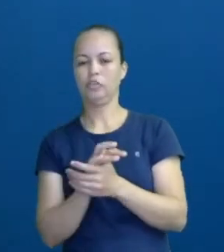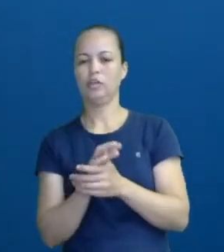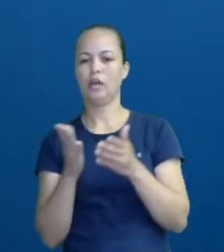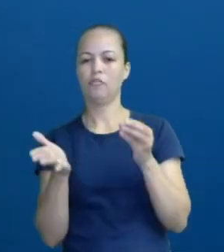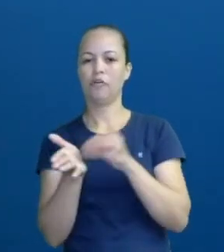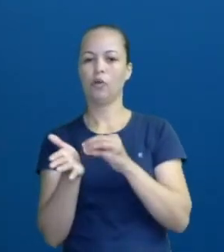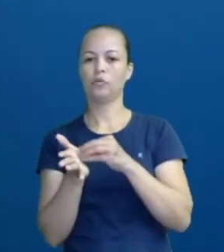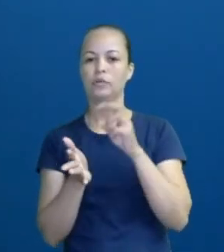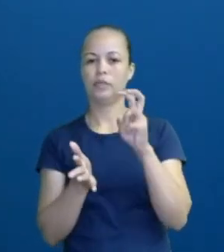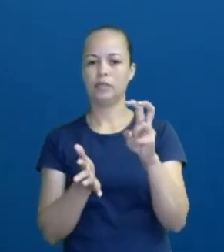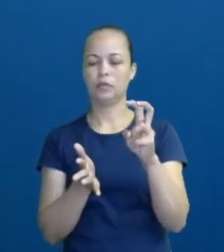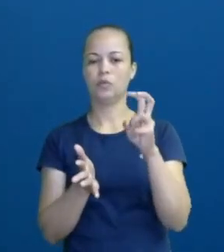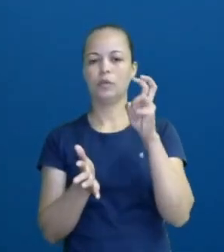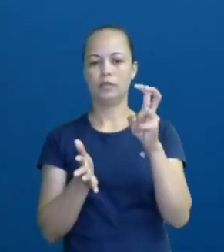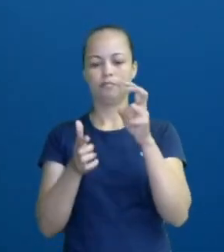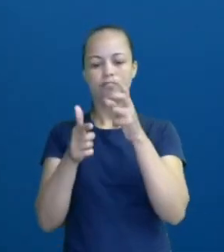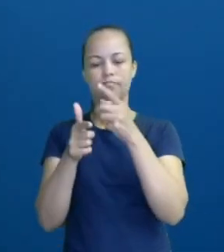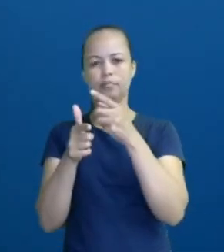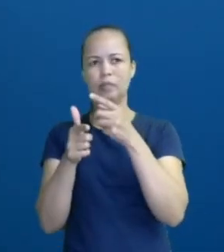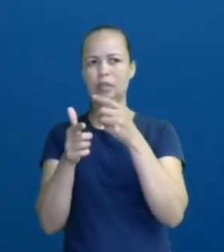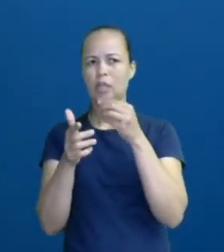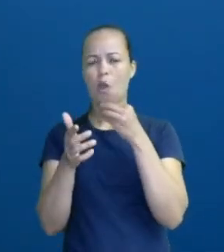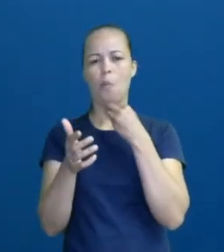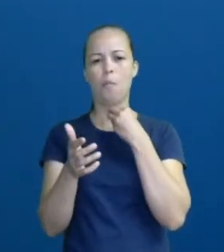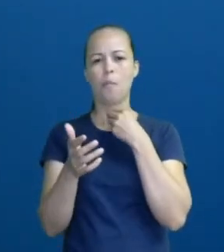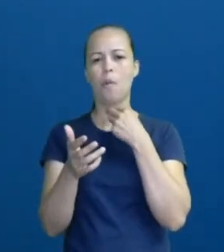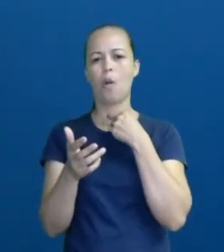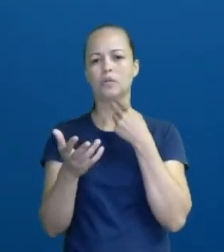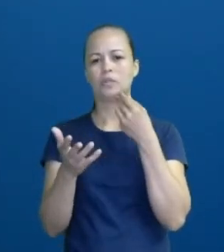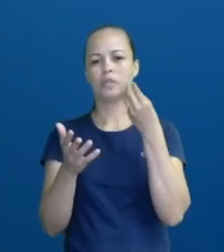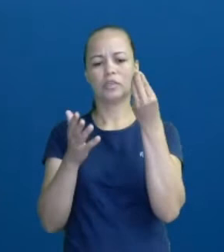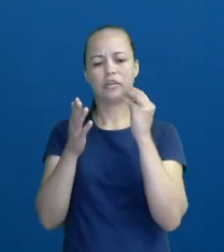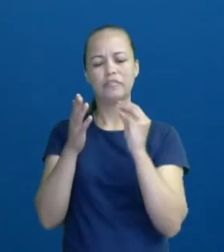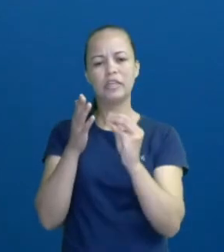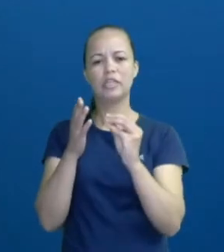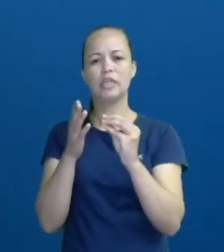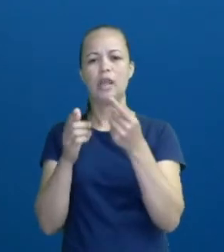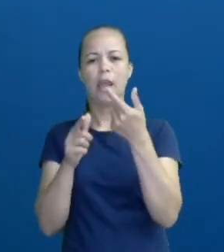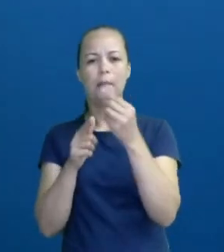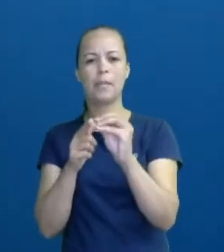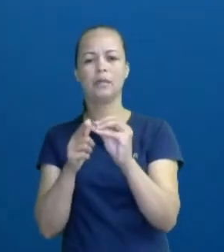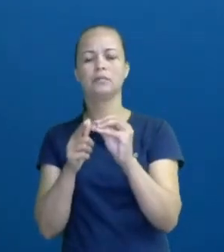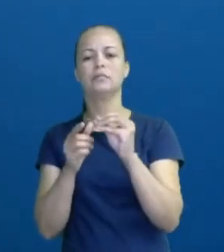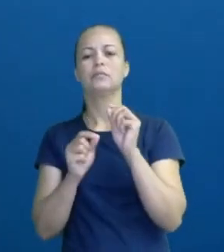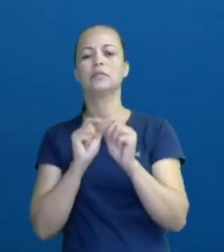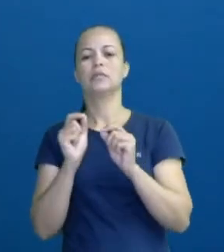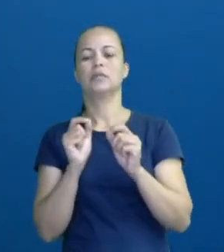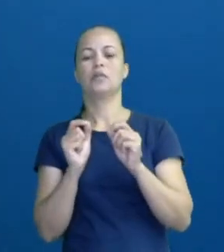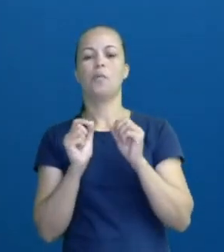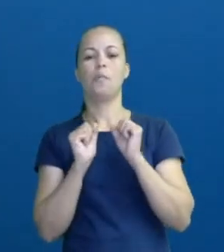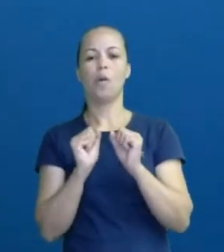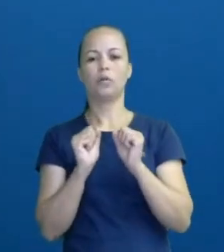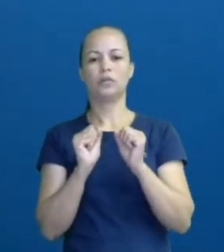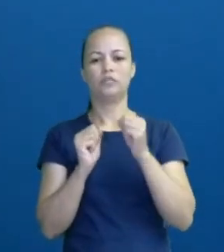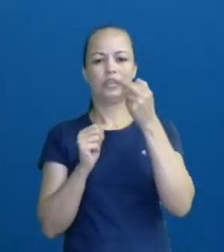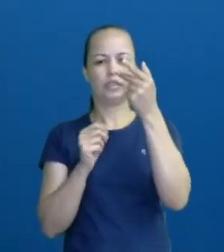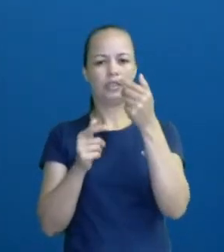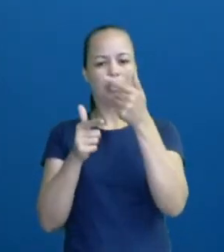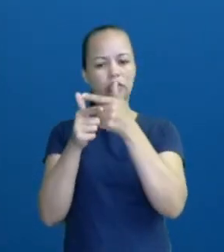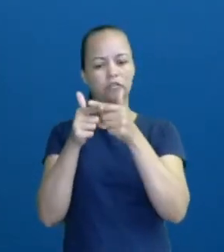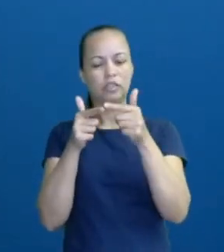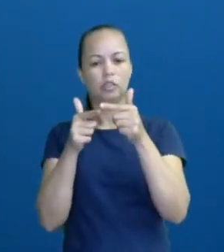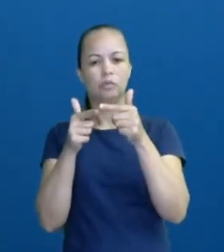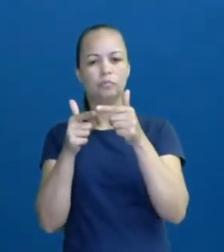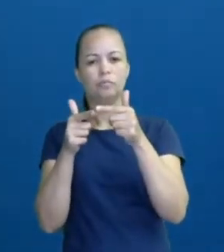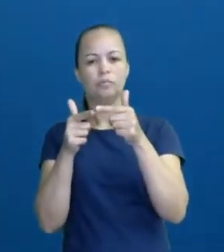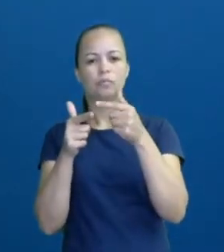o 5. 5 não posso dividir? Repete. 5 só posso dividir por ele mesmo. 5 dividido por